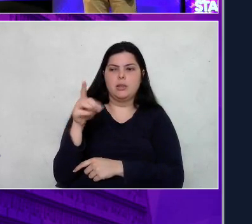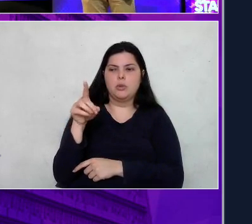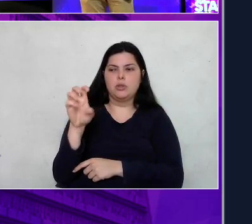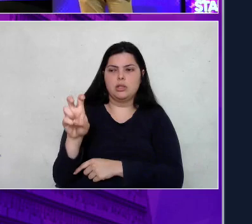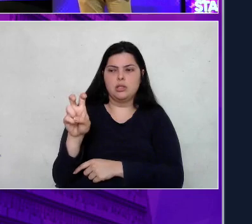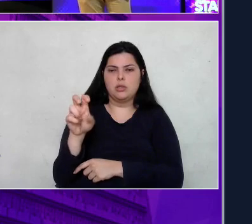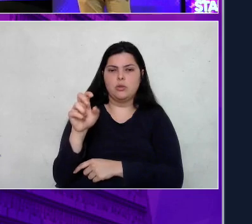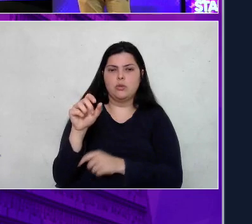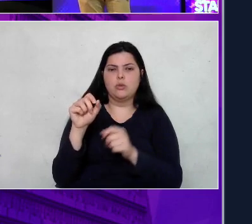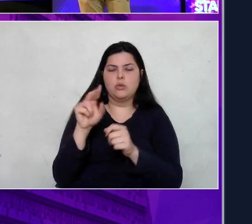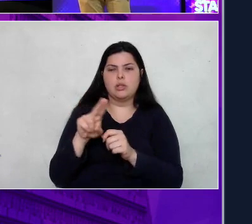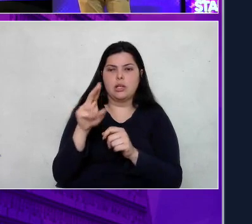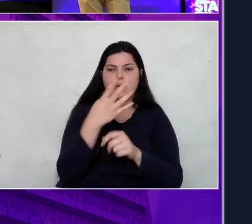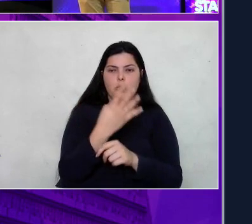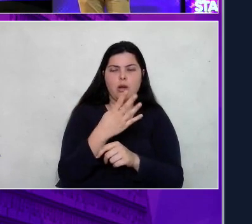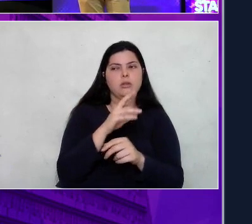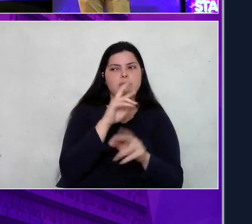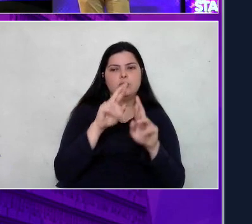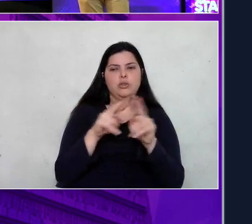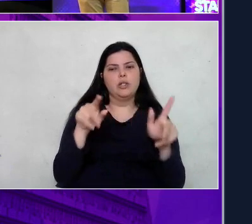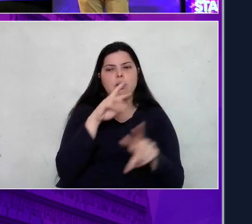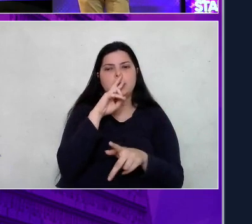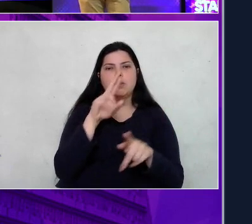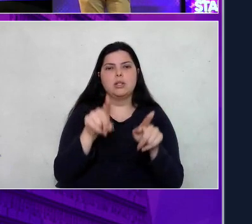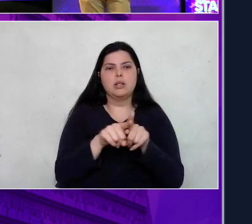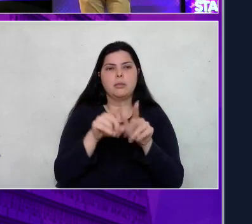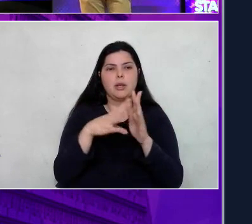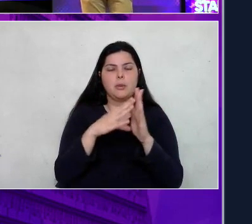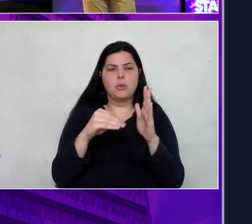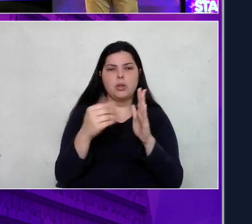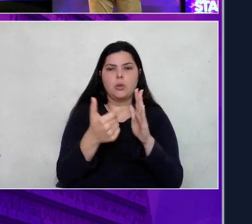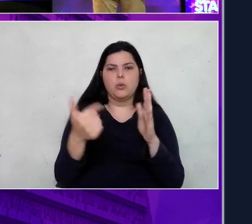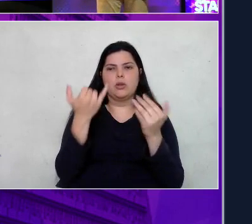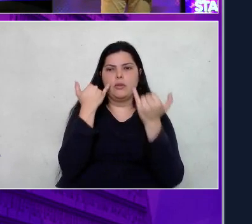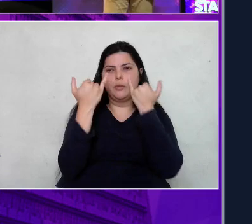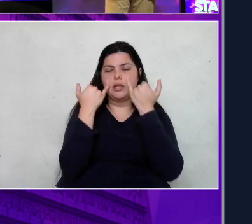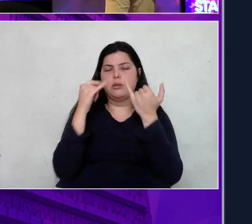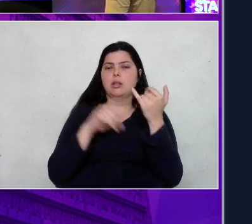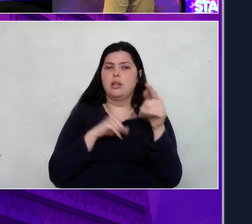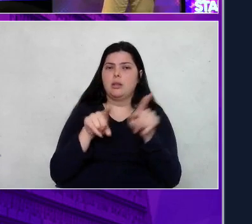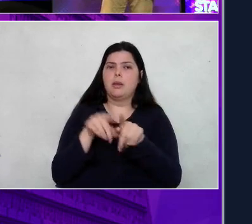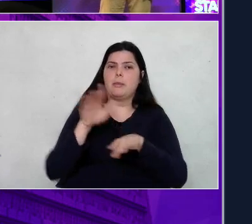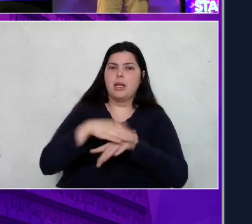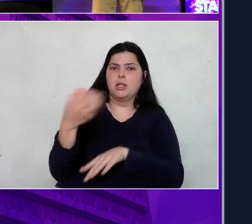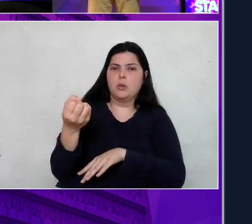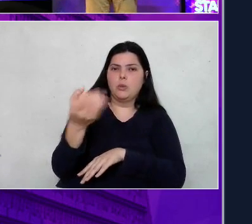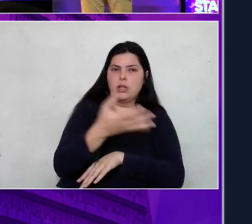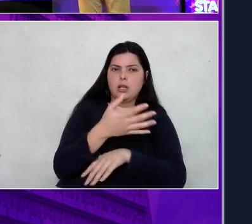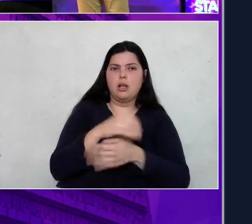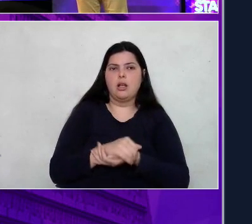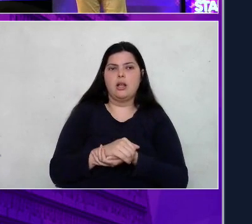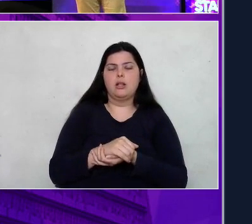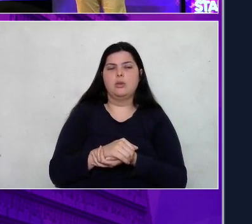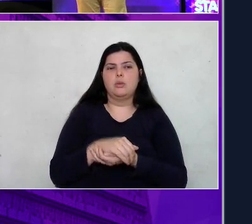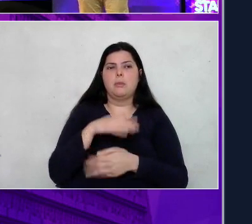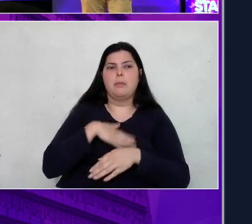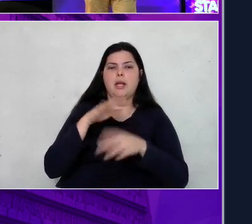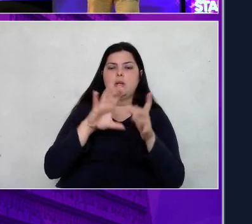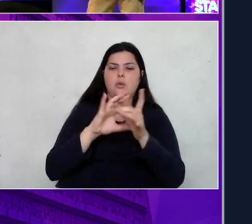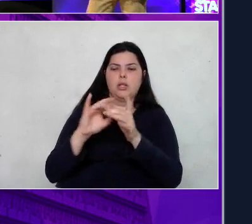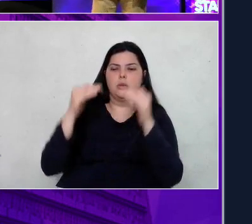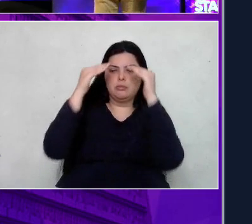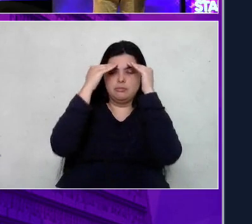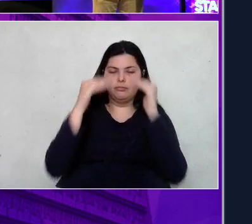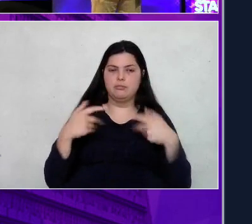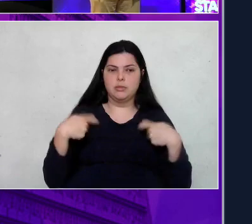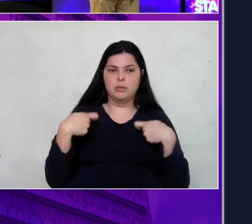vai ter diferença de resposta, porque o modelo tem outras informações, ele está mais atualizado, então ele tem mais contexto. Um outro